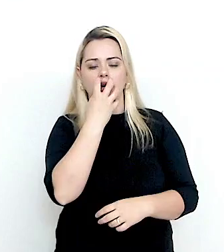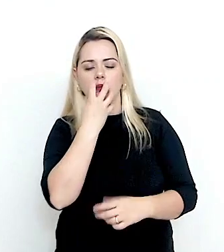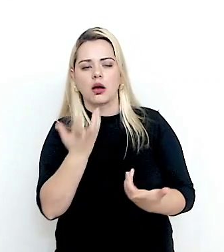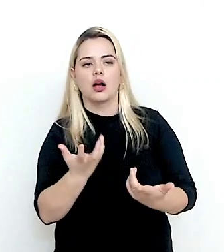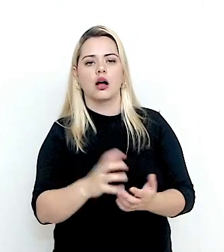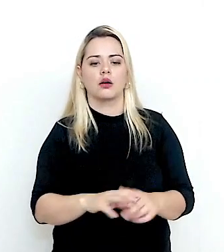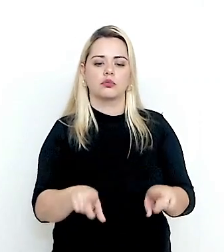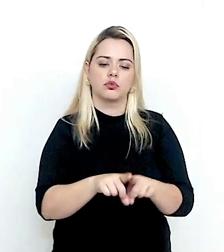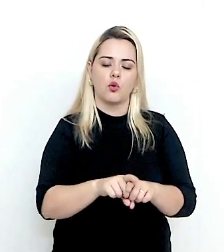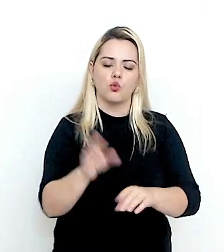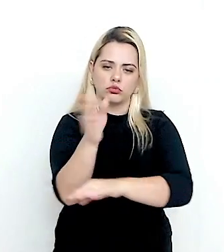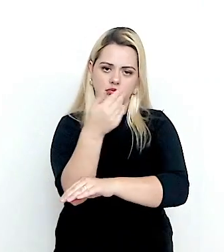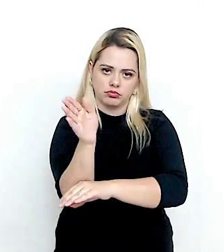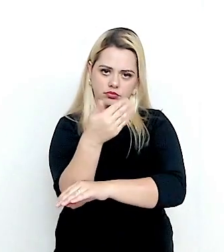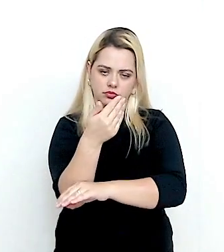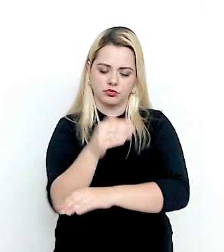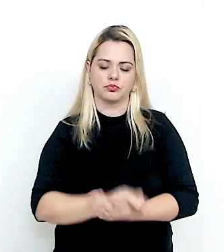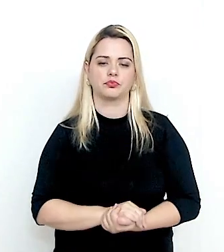cooperação consular.